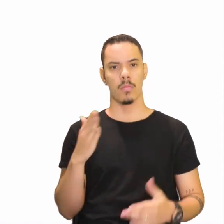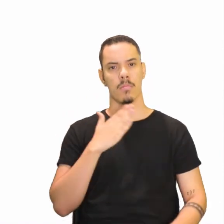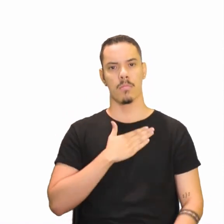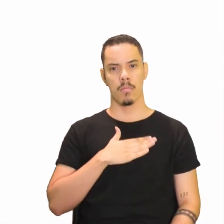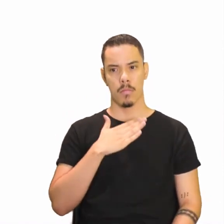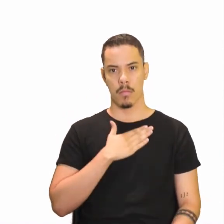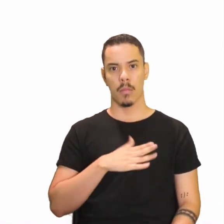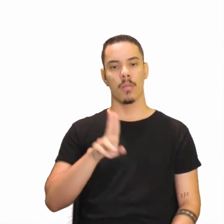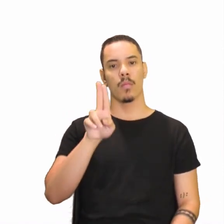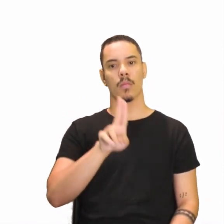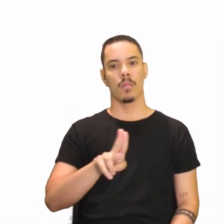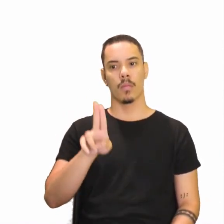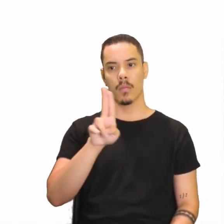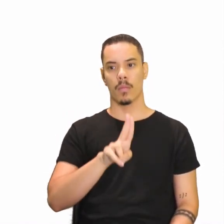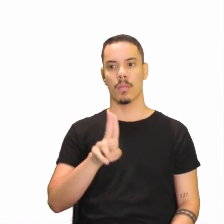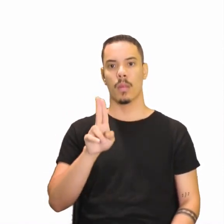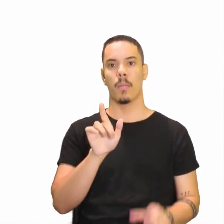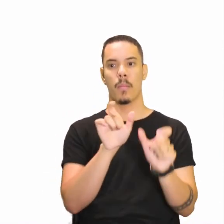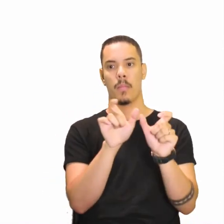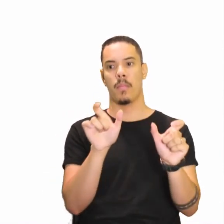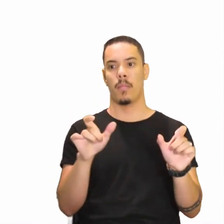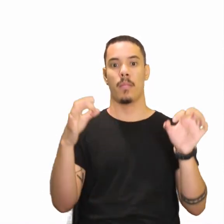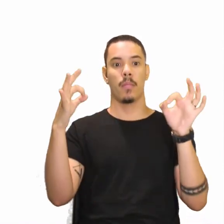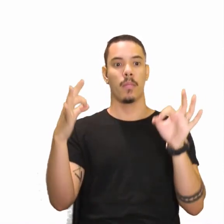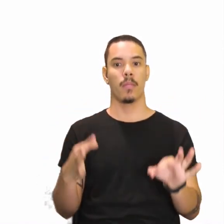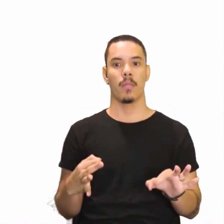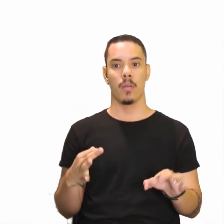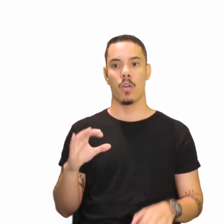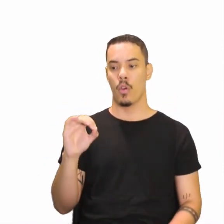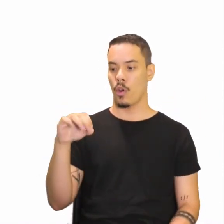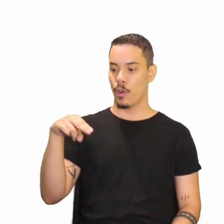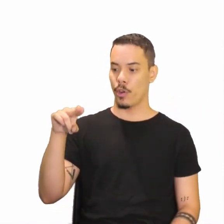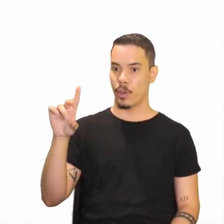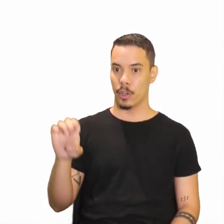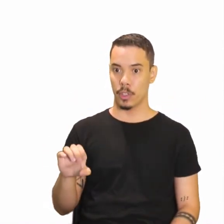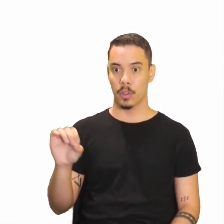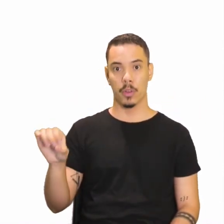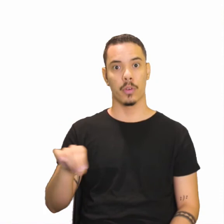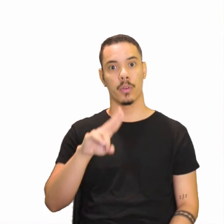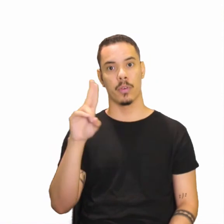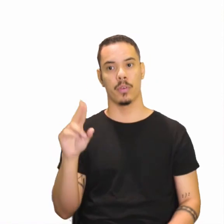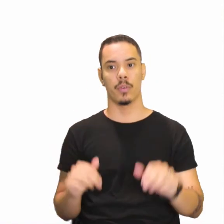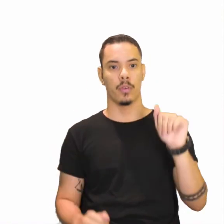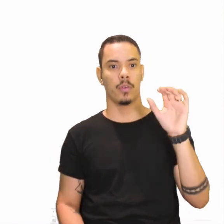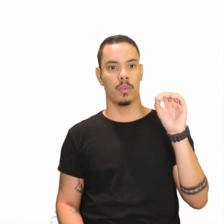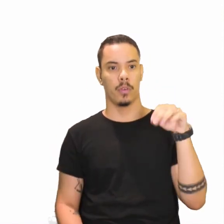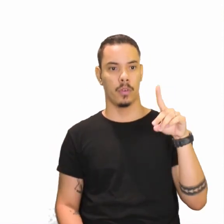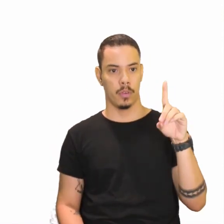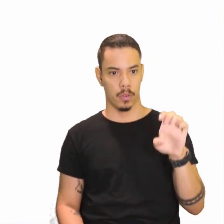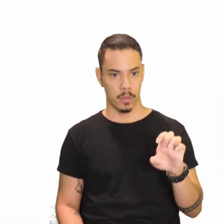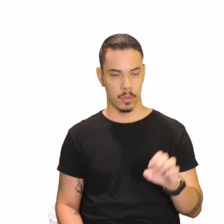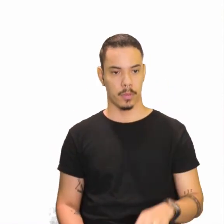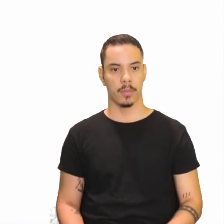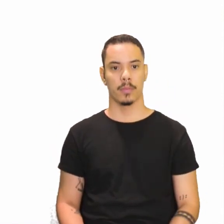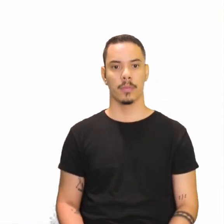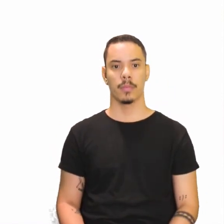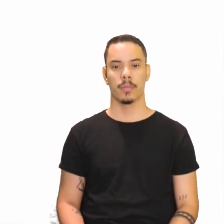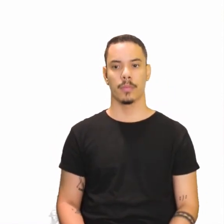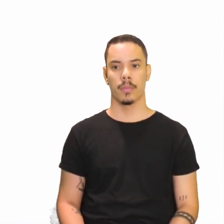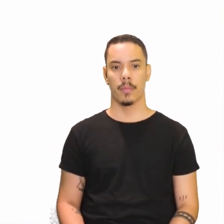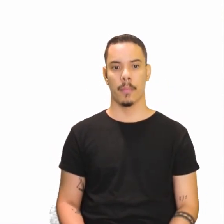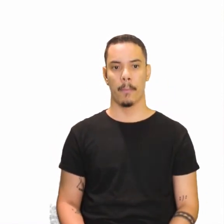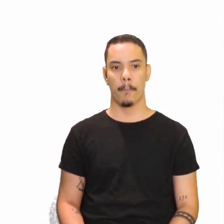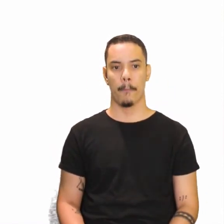calma, usando os termos adequados. Será que é onde ou aonde? Temos aqui na primeira, letra